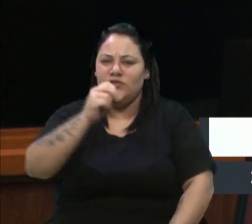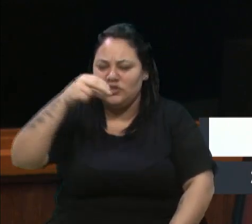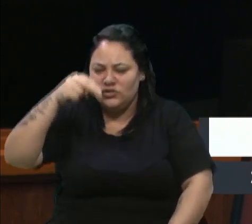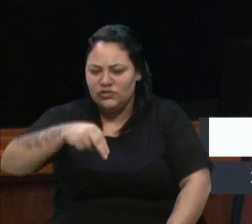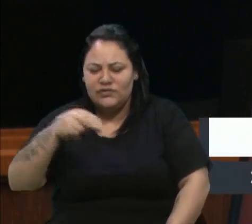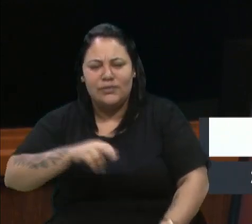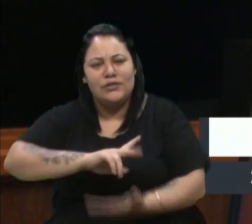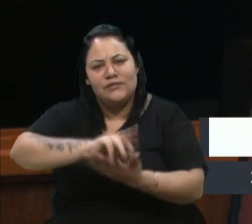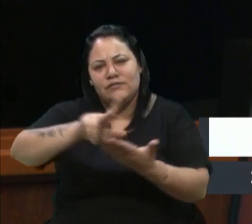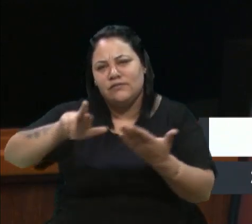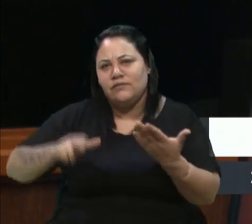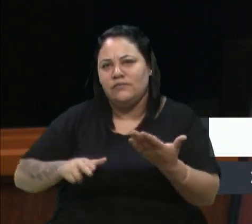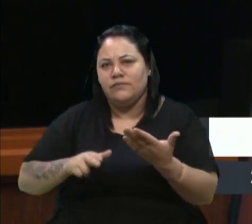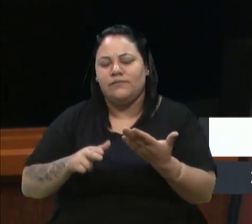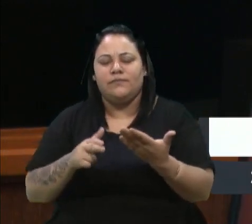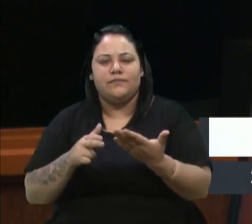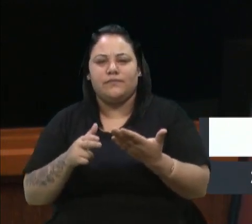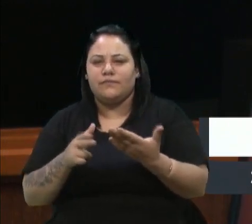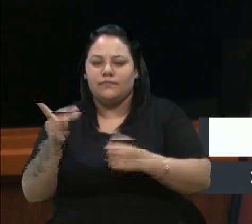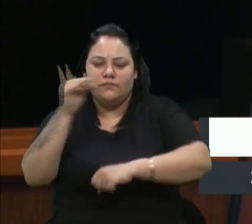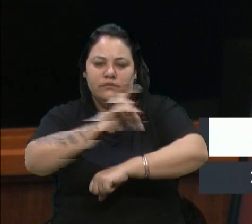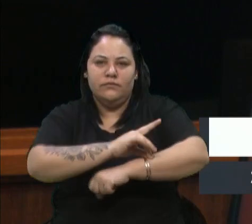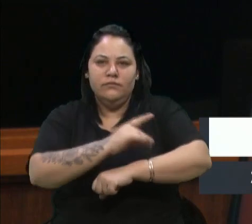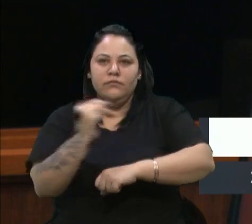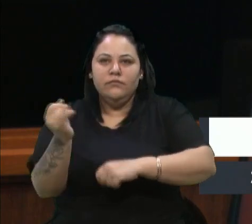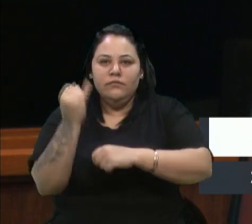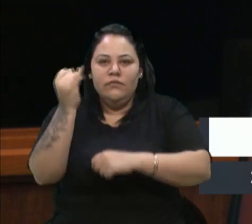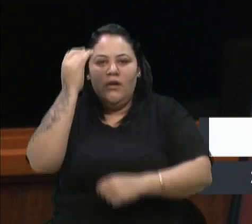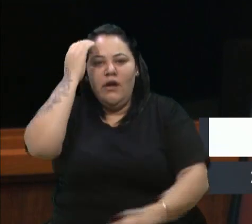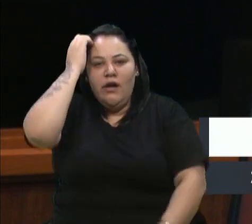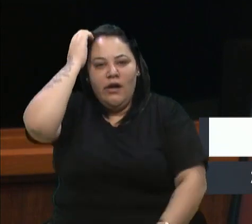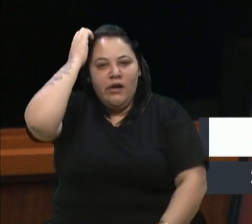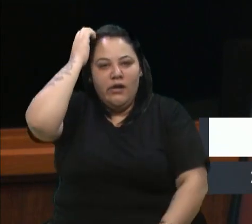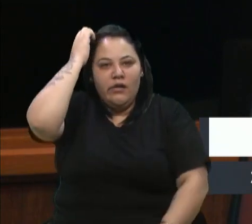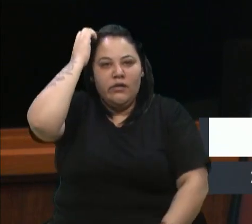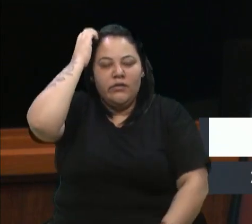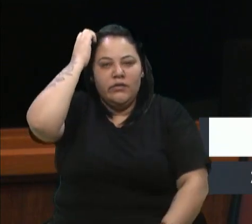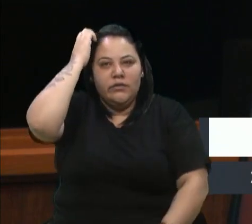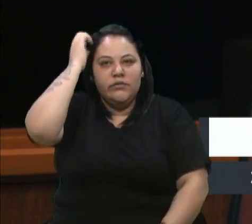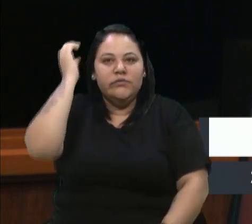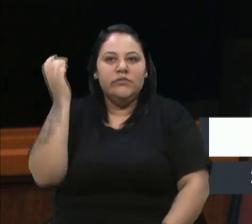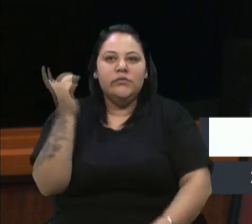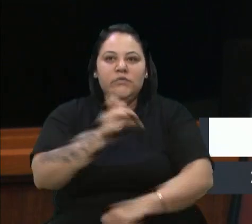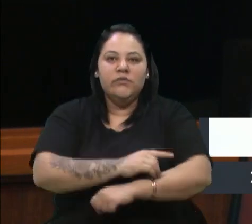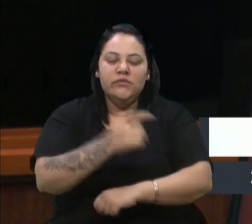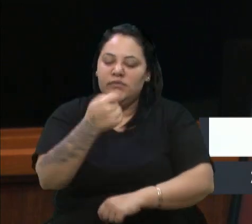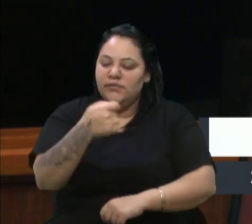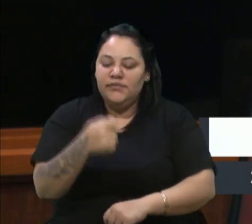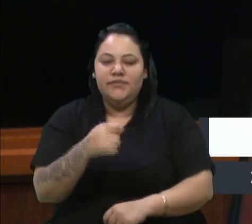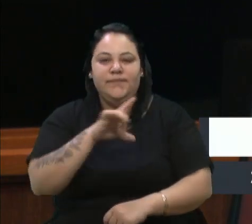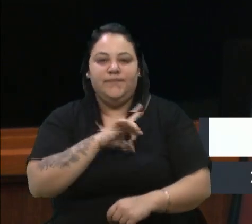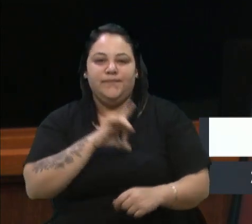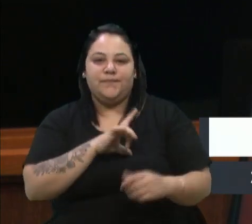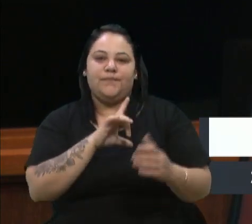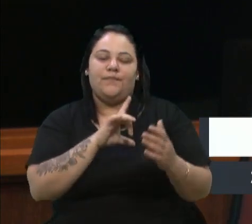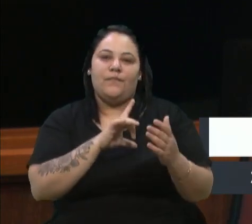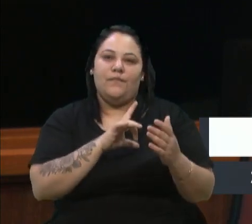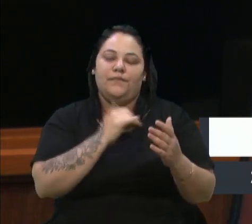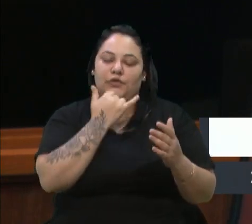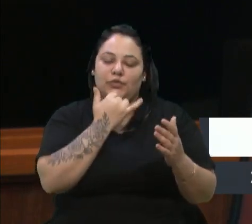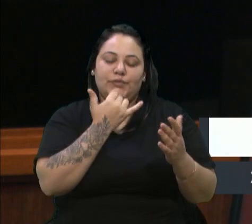outras datas, seria tão importante que um dia não se precise disso, né? Mas realmente essa questão